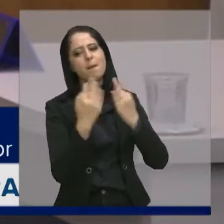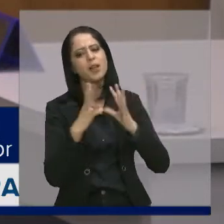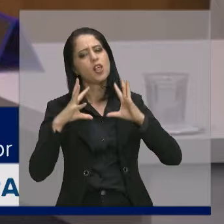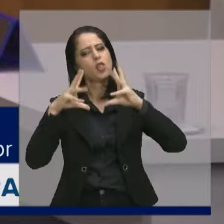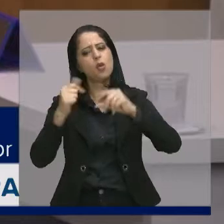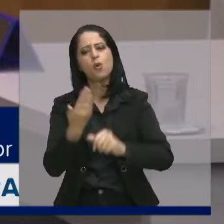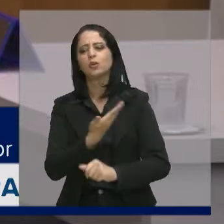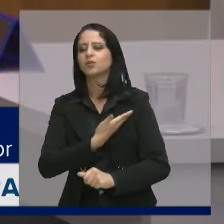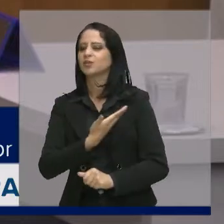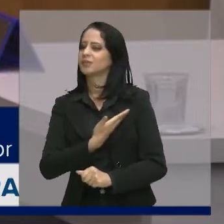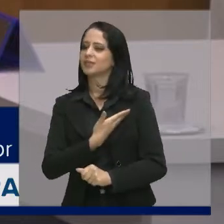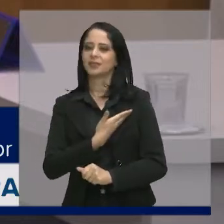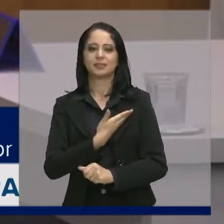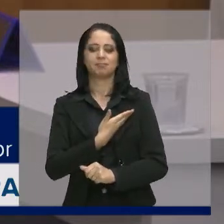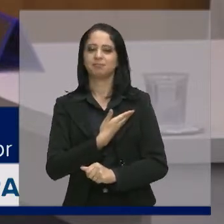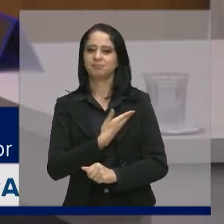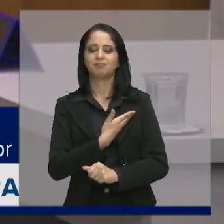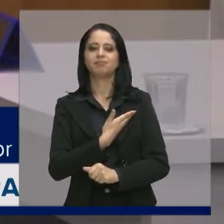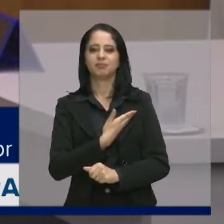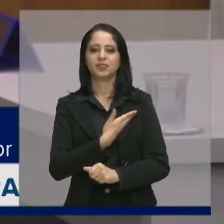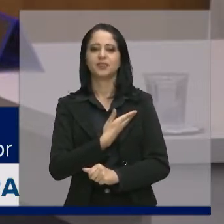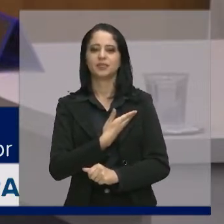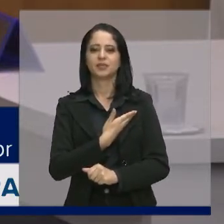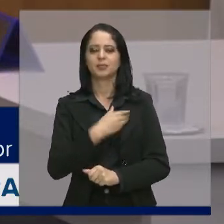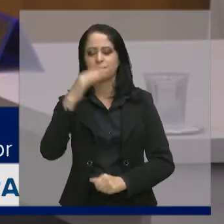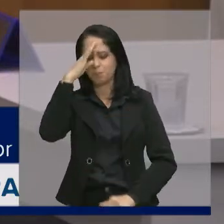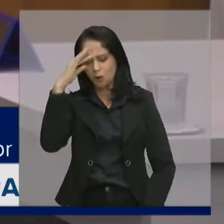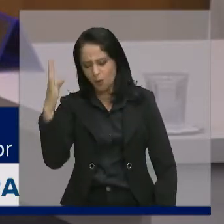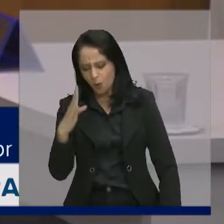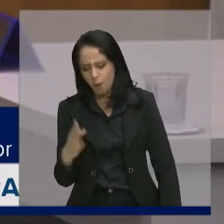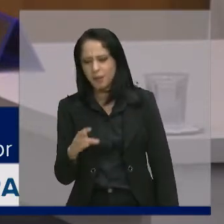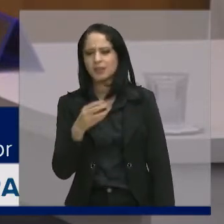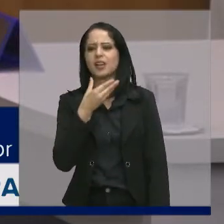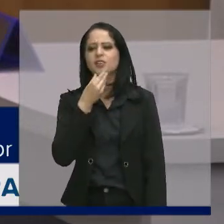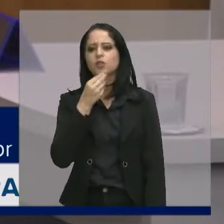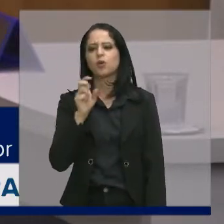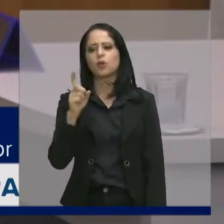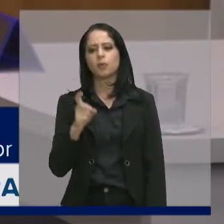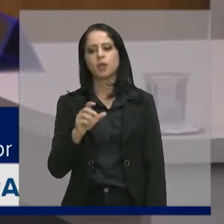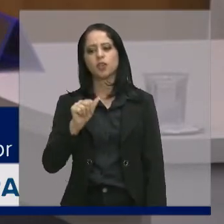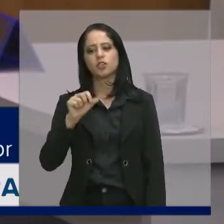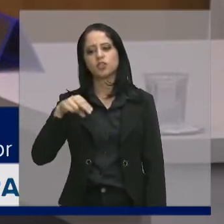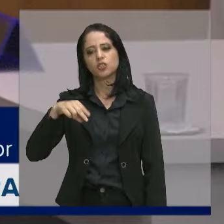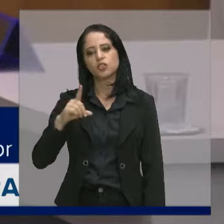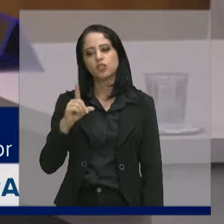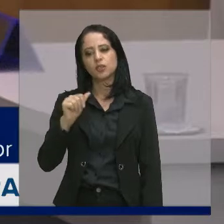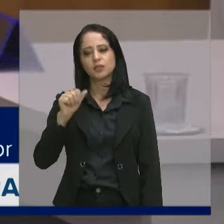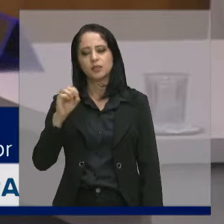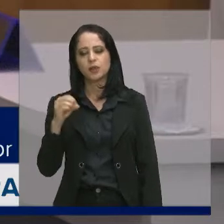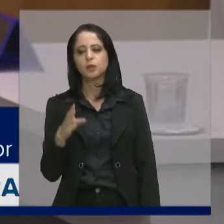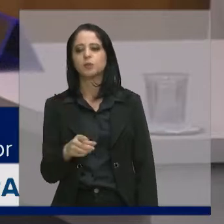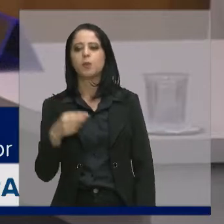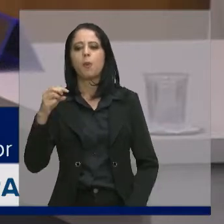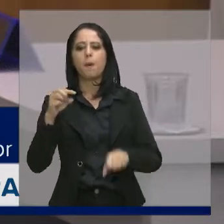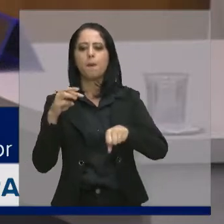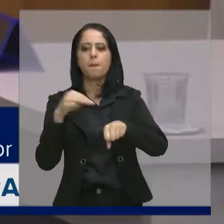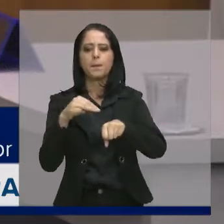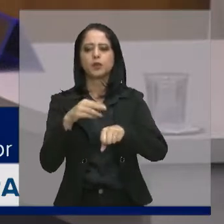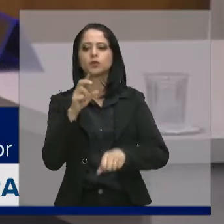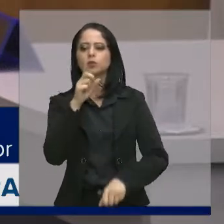amigos, todos os familiares do Xandão. Aqui uma homenagem dessa casa, peço 1 minuto de silêncio ao final da sessão, senhor presidente. Muito obrigado.